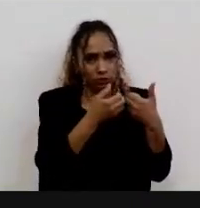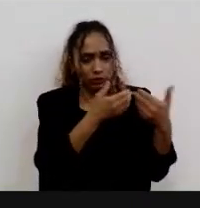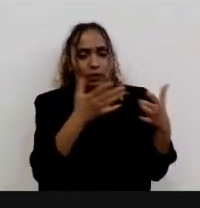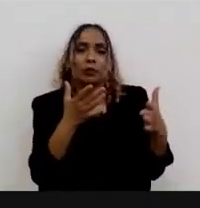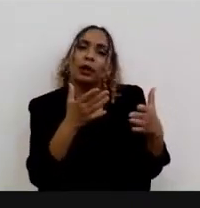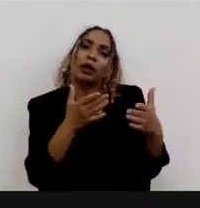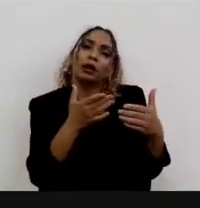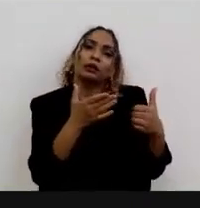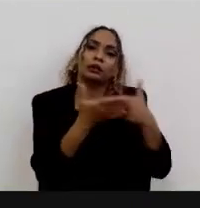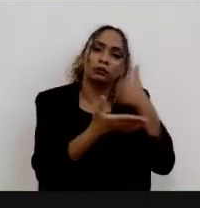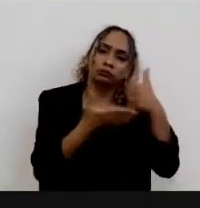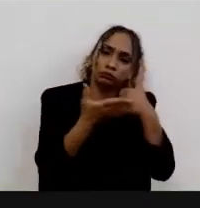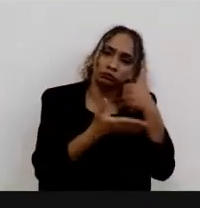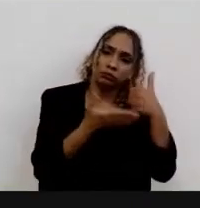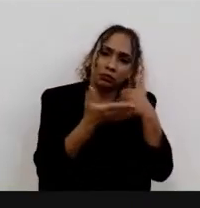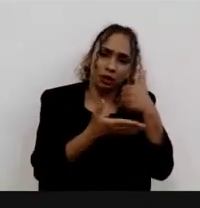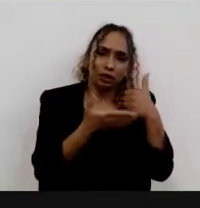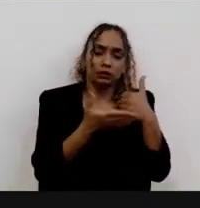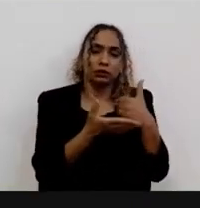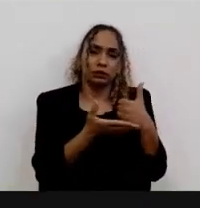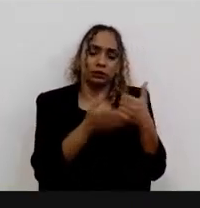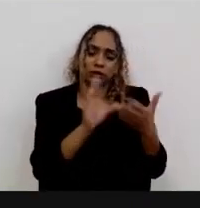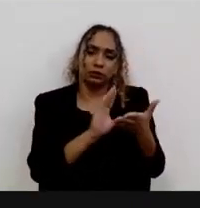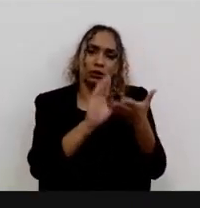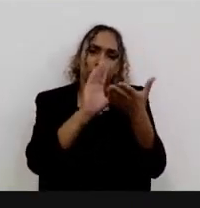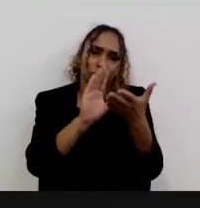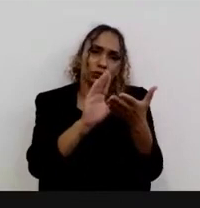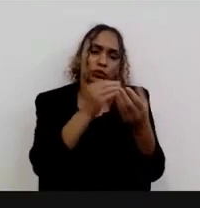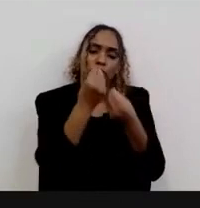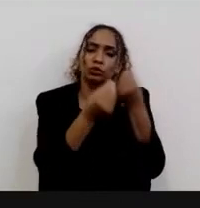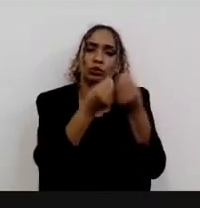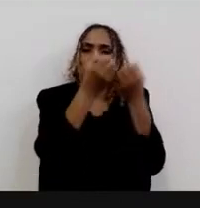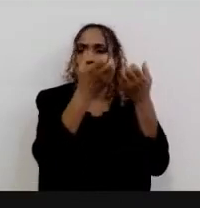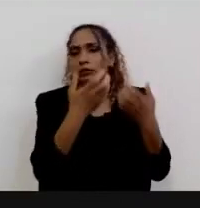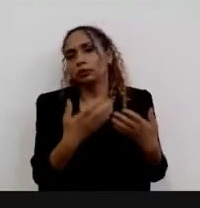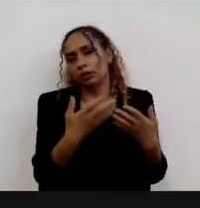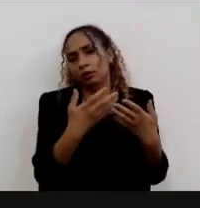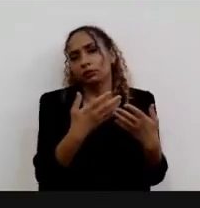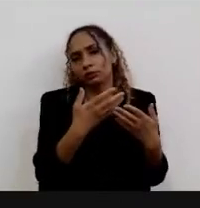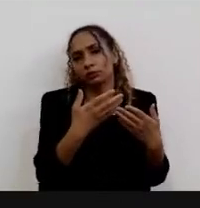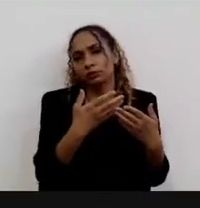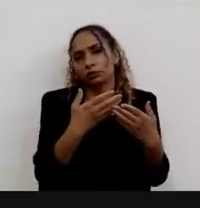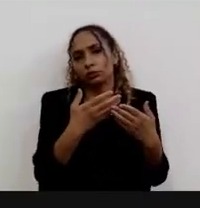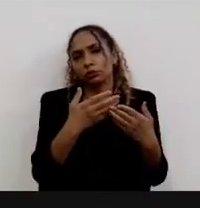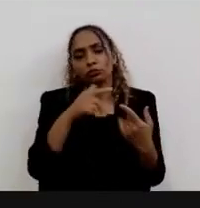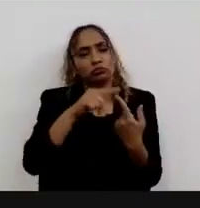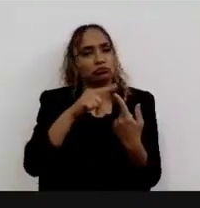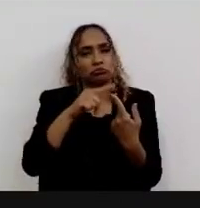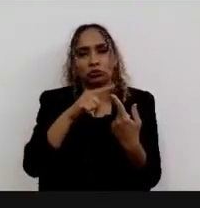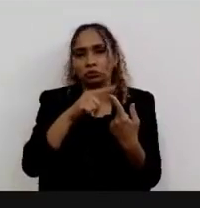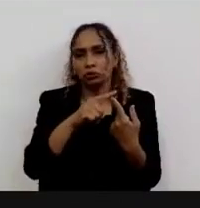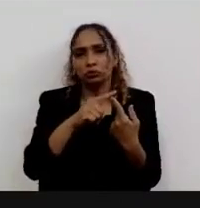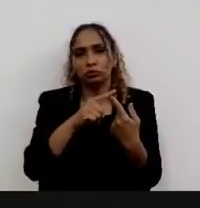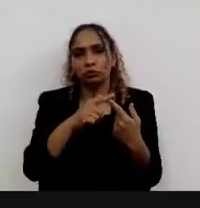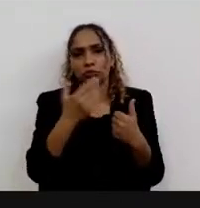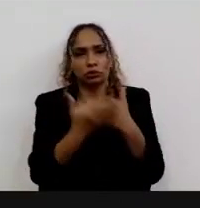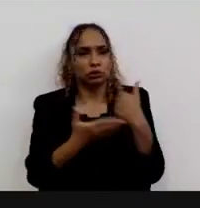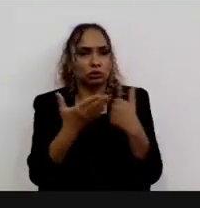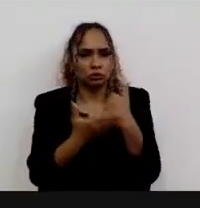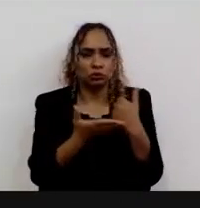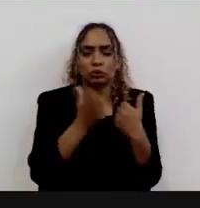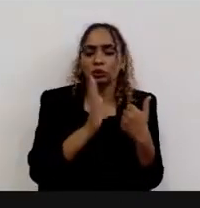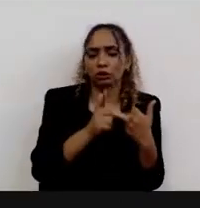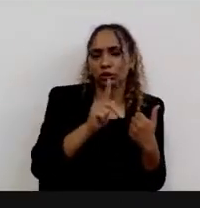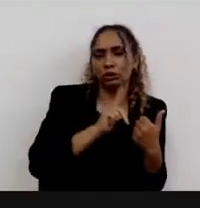ou seja, atributos daquele recurso informacional, e como ele seria descrito com padrões de metadados já conhecidos, né, como o Dublin